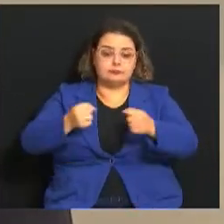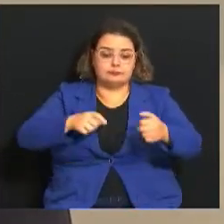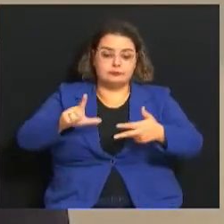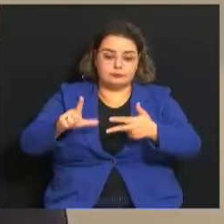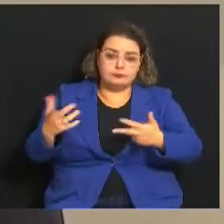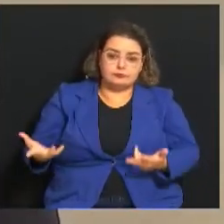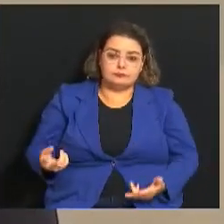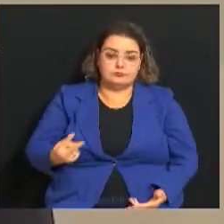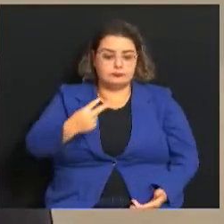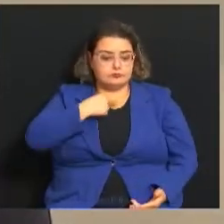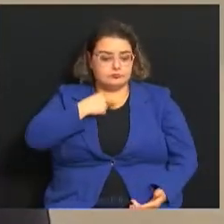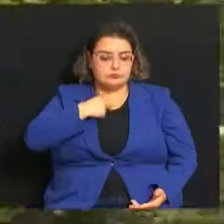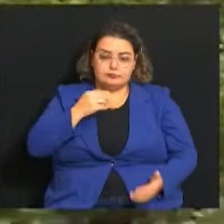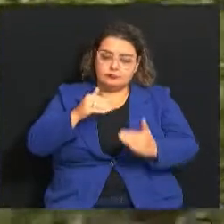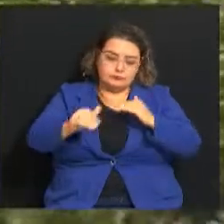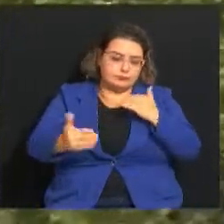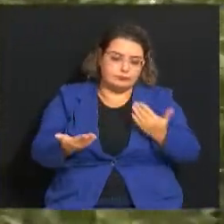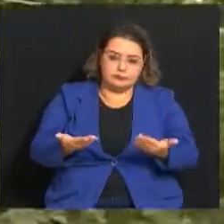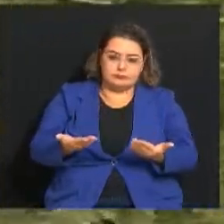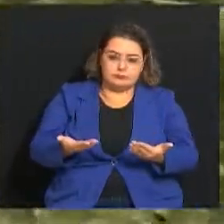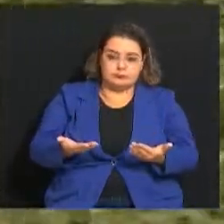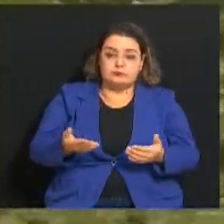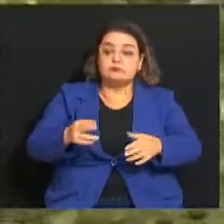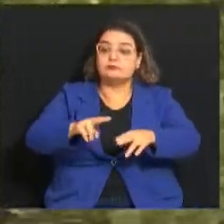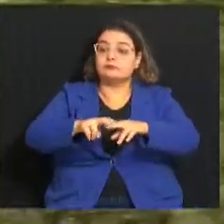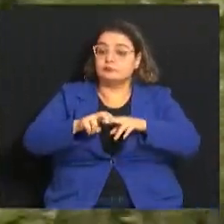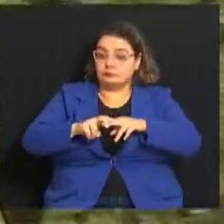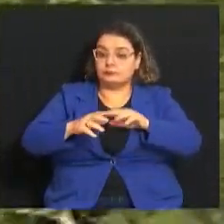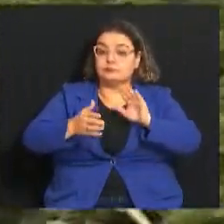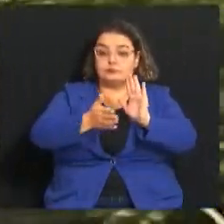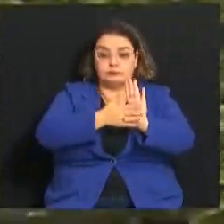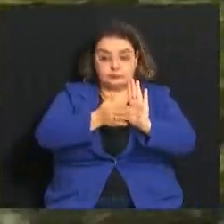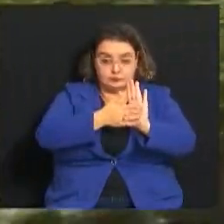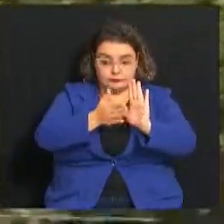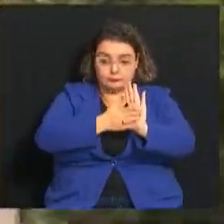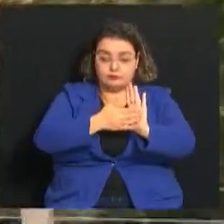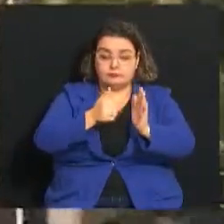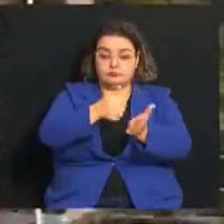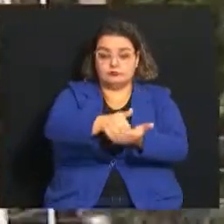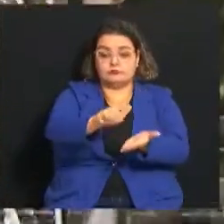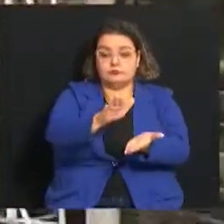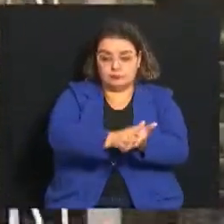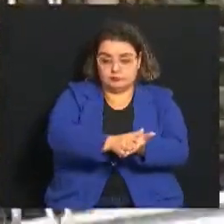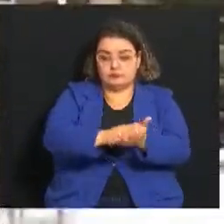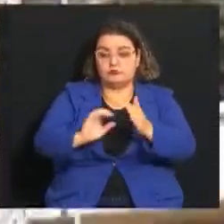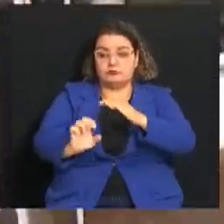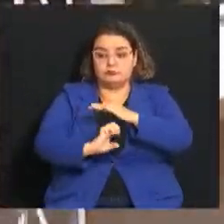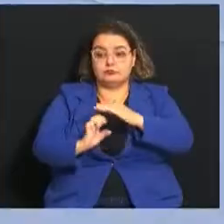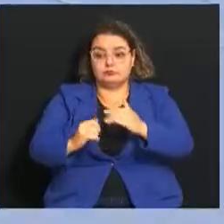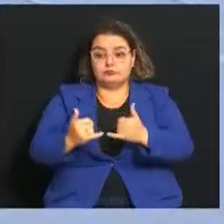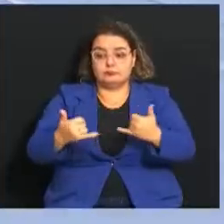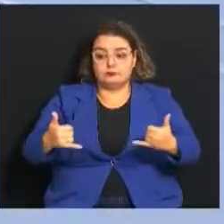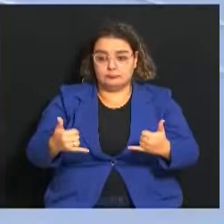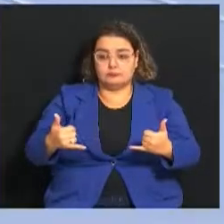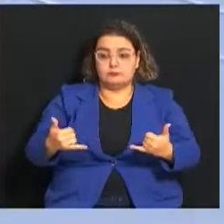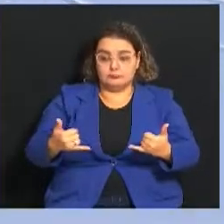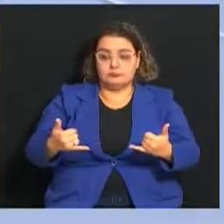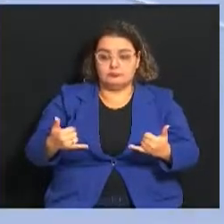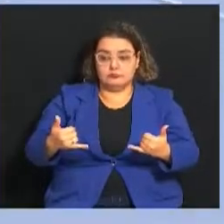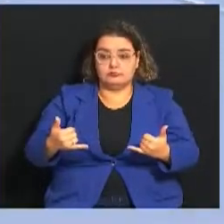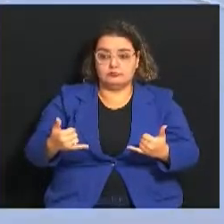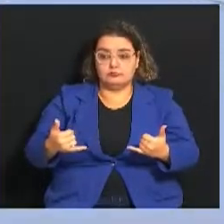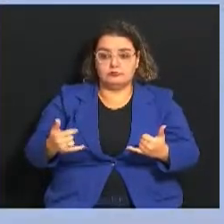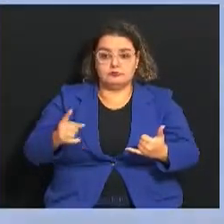podemos concordar com isso. Portanto, pela proposta, as multas para a empresa de energia elétrica por notificação não